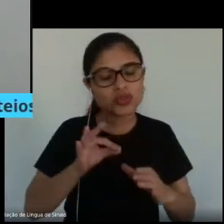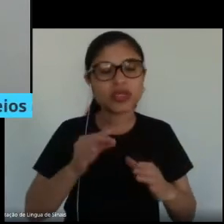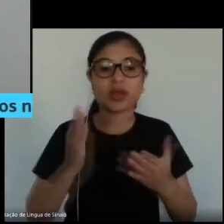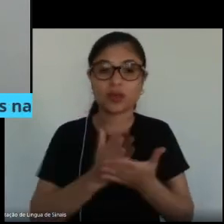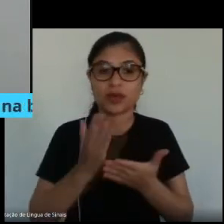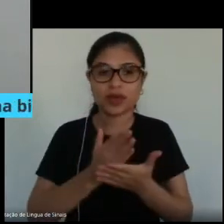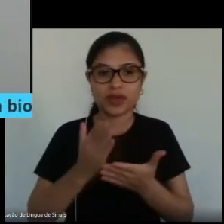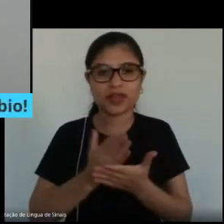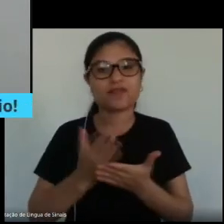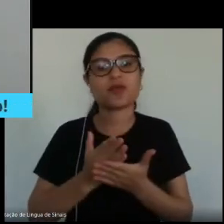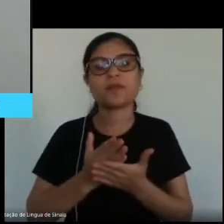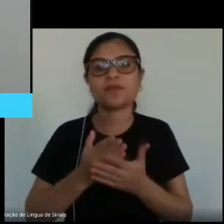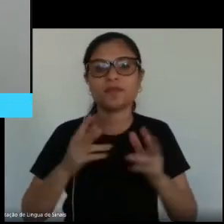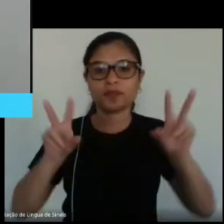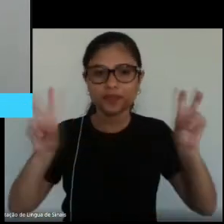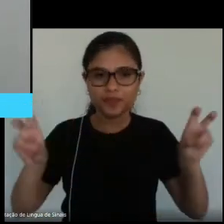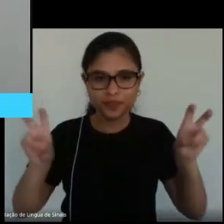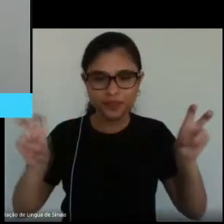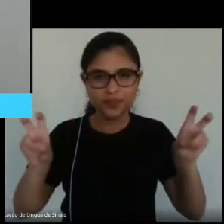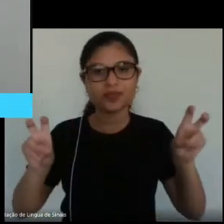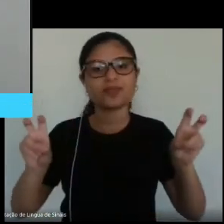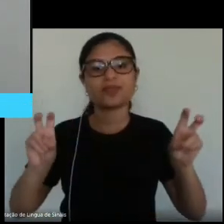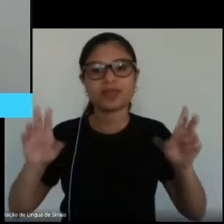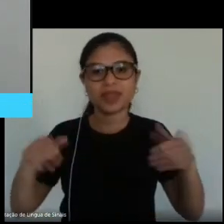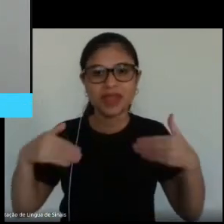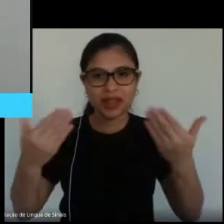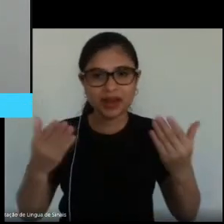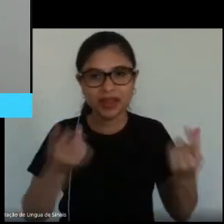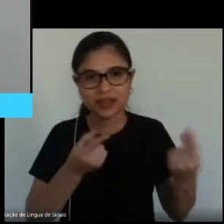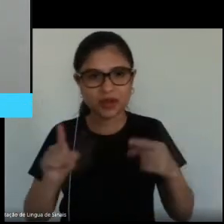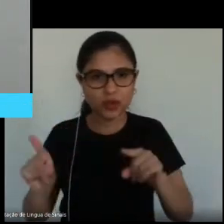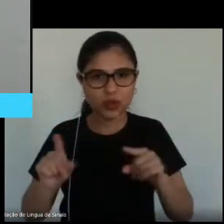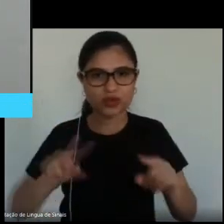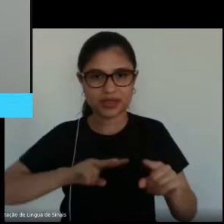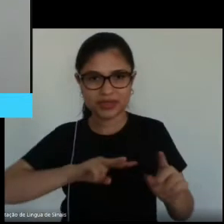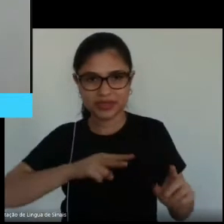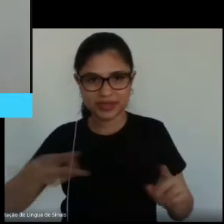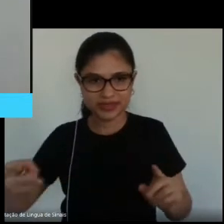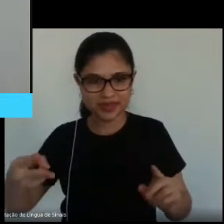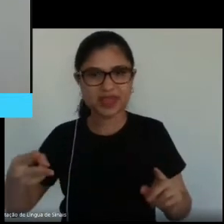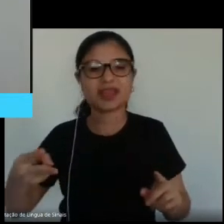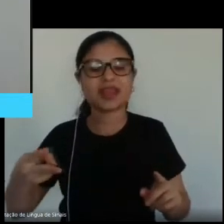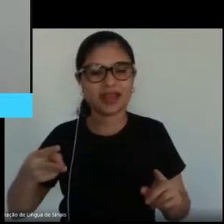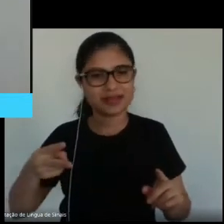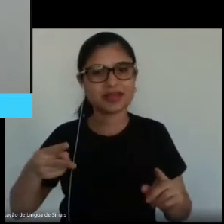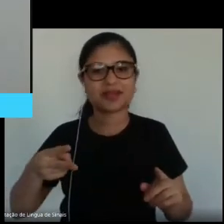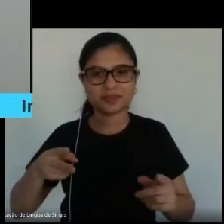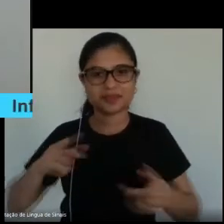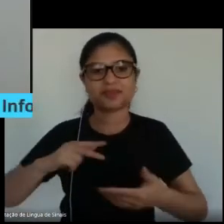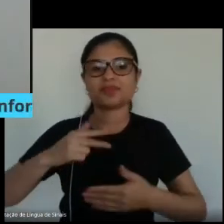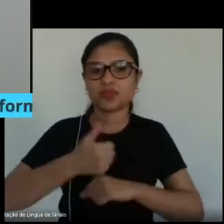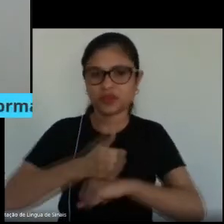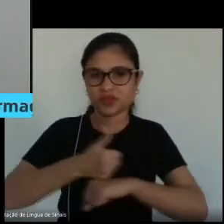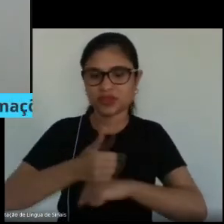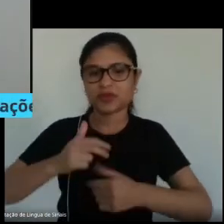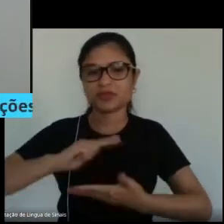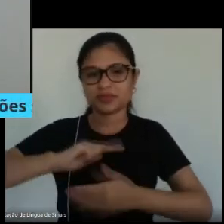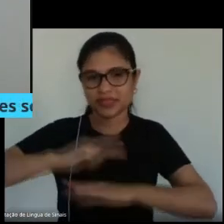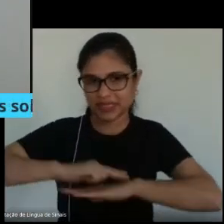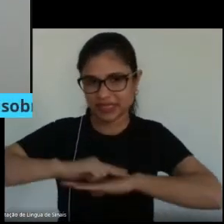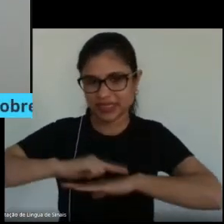Além da Contra-Transferência, o Analista Implicado, da Livraria do Psicanalista. E 2 exemplares do livro Violência contra a